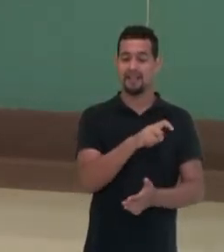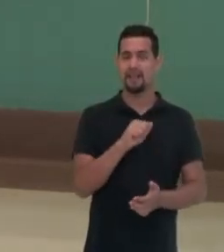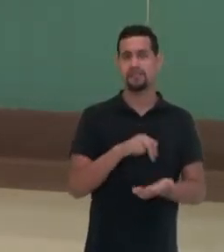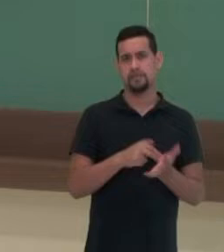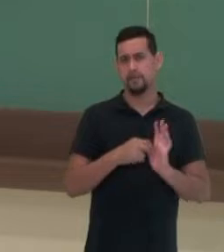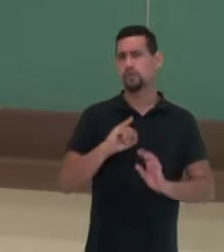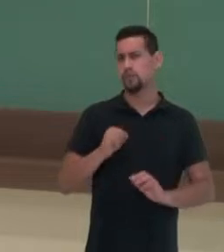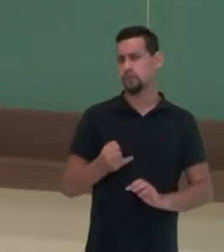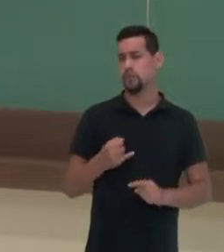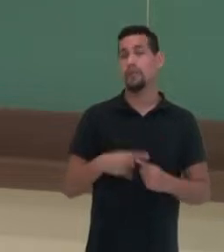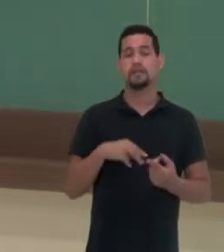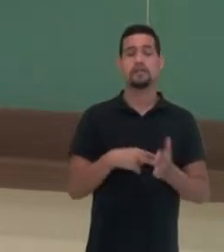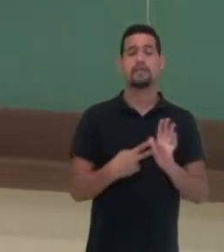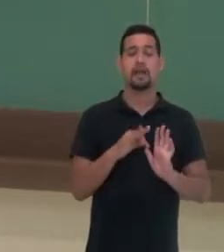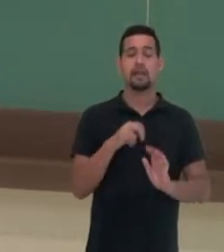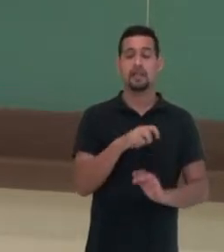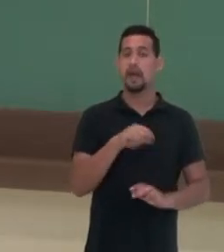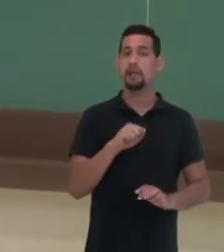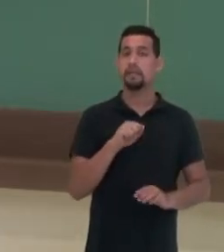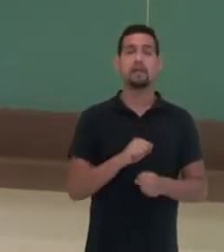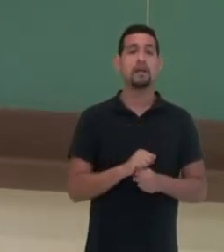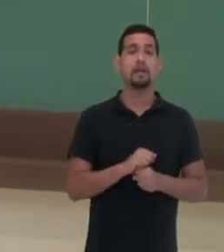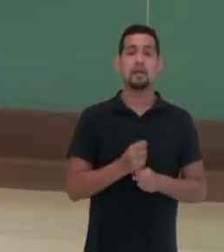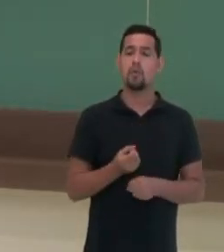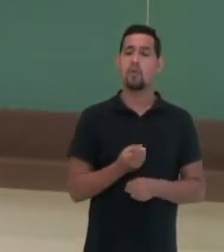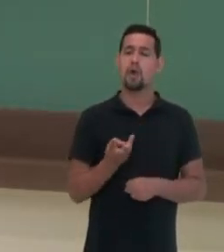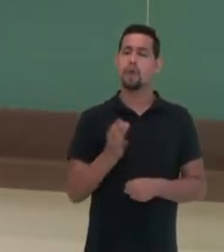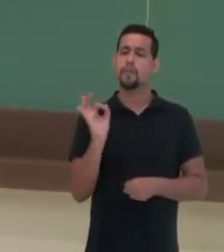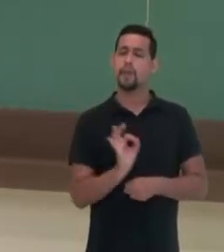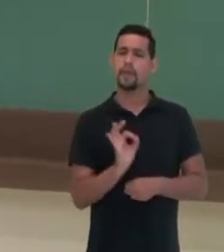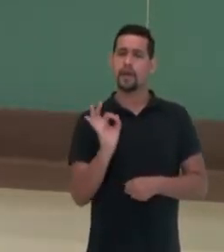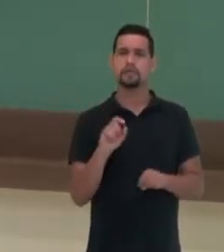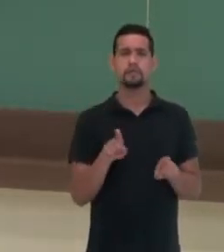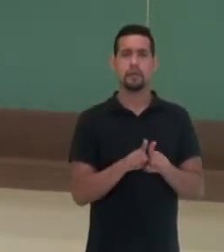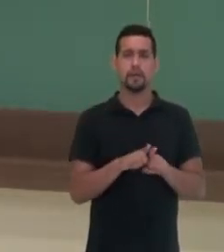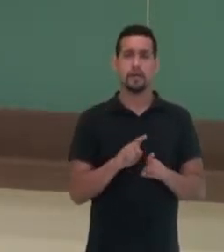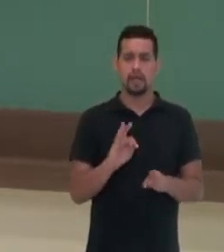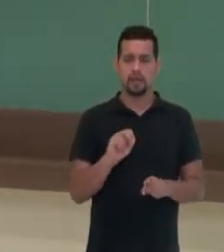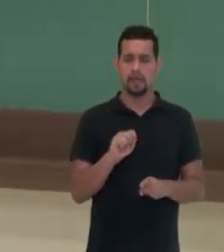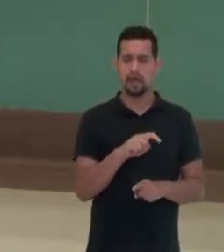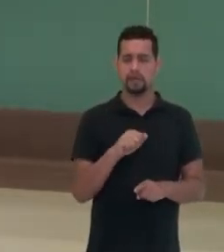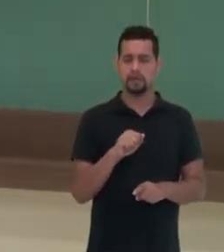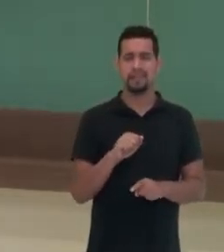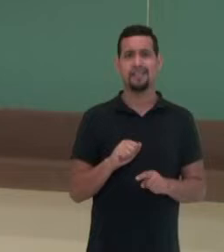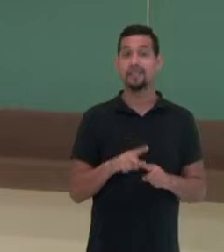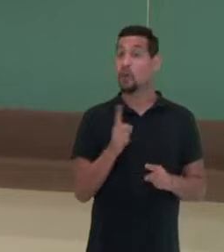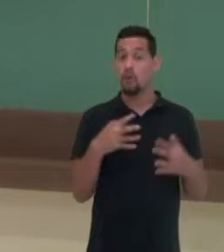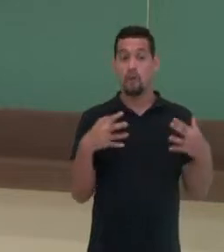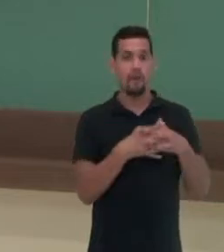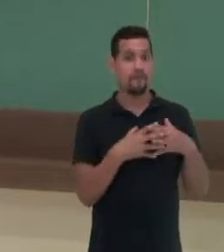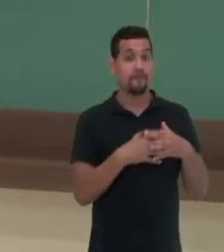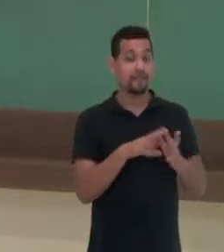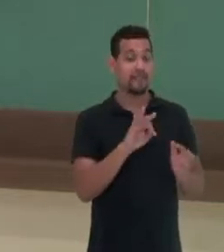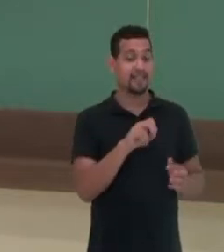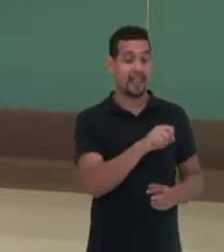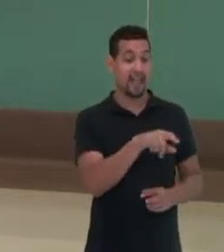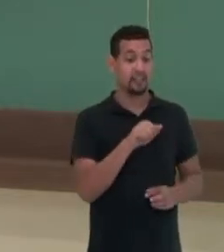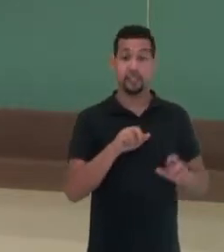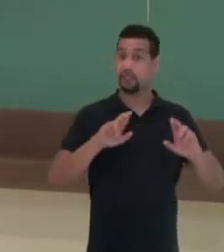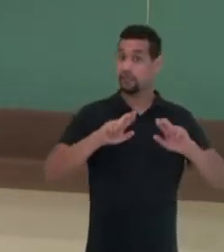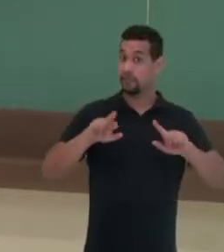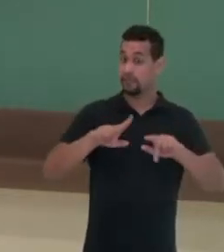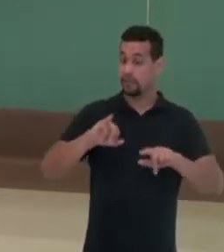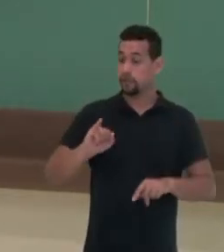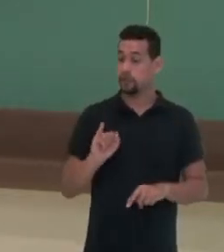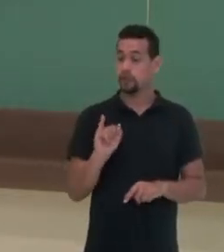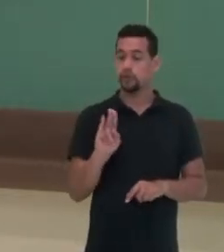juro. Então, é uma taxa que é em porcentagem, tá bom? A taxa de juros. Não confunda taxa de juros com juro.